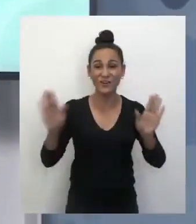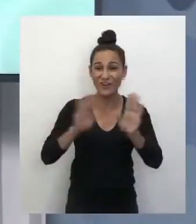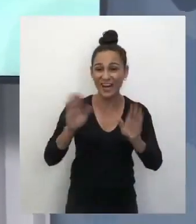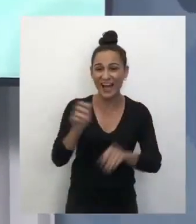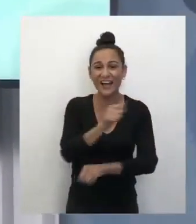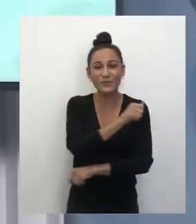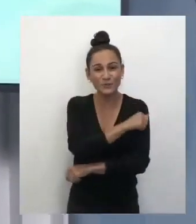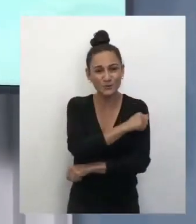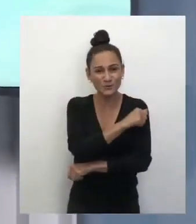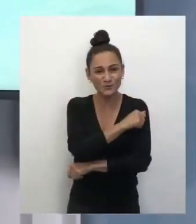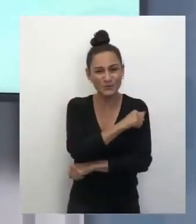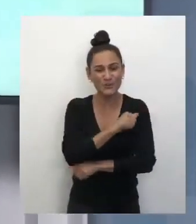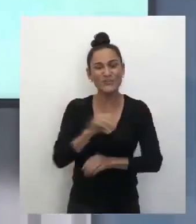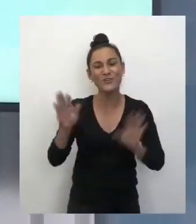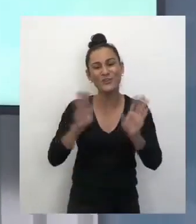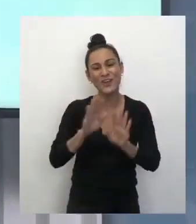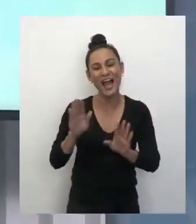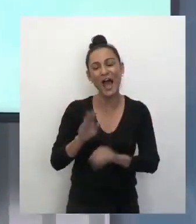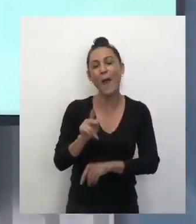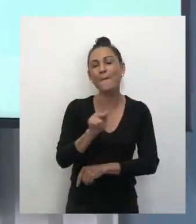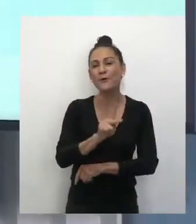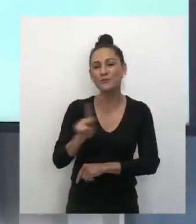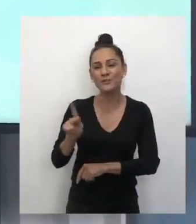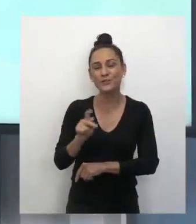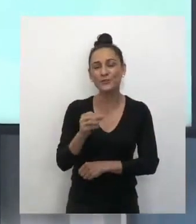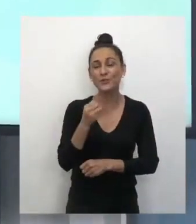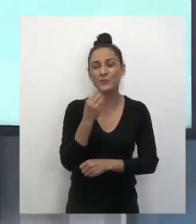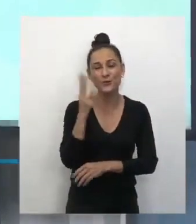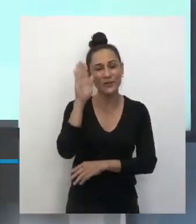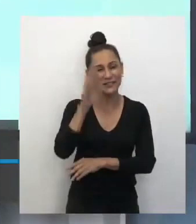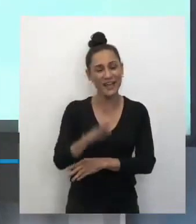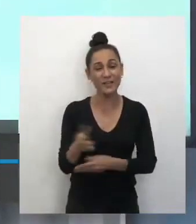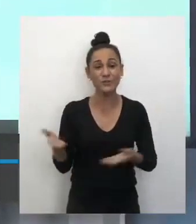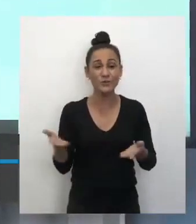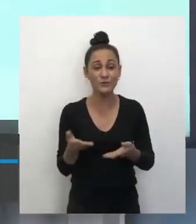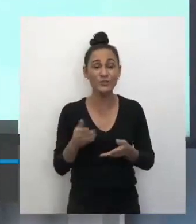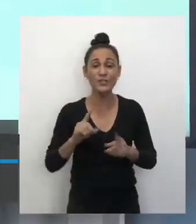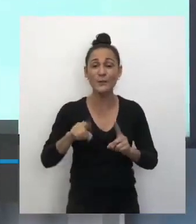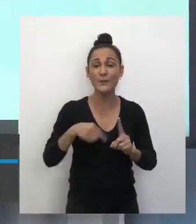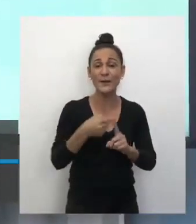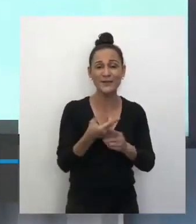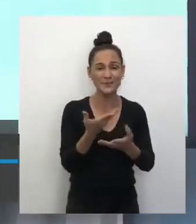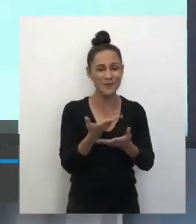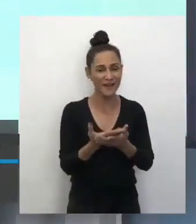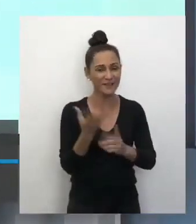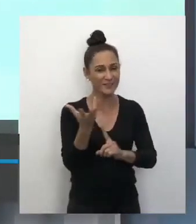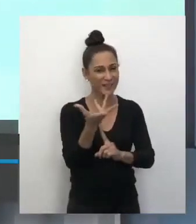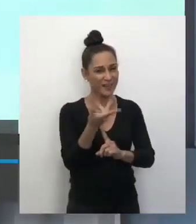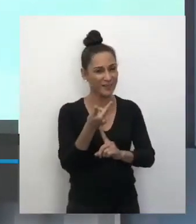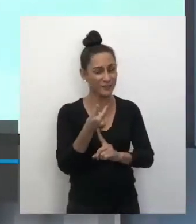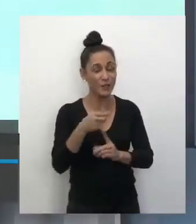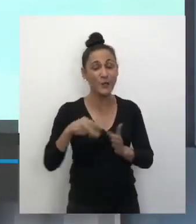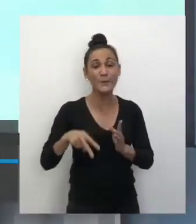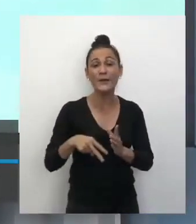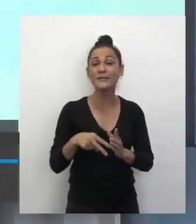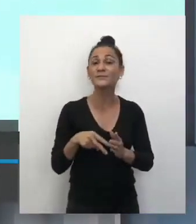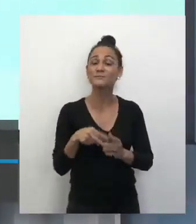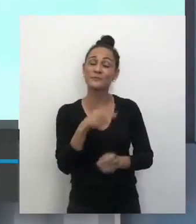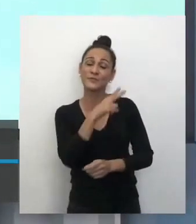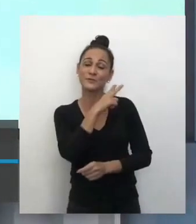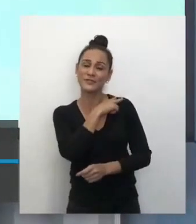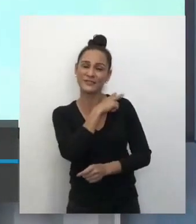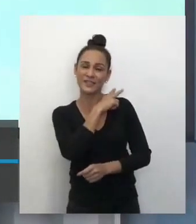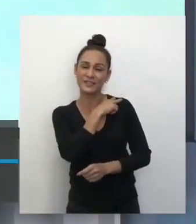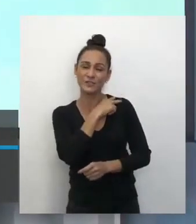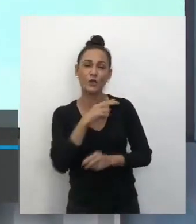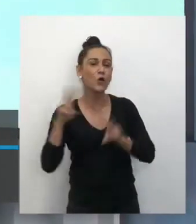alunos, olá colegas professores, boa tarde. Hoje nós temos mais uma aula de arte para a segunda série do ensino médio. O